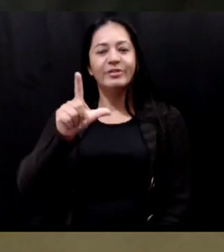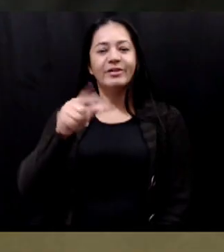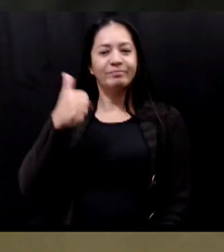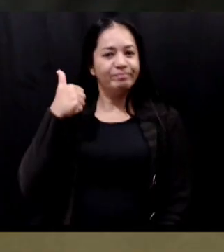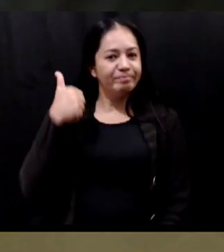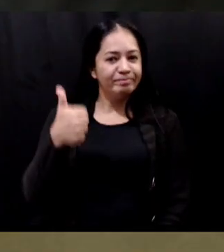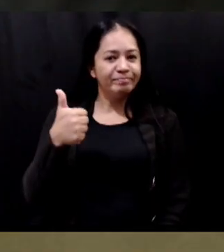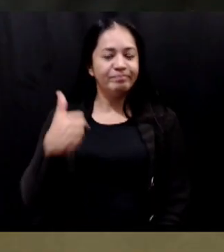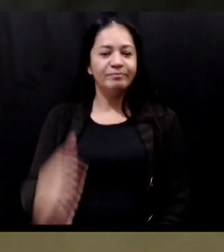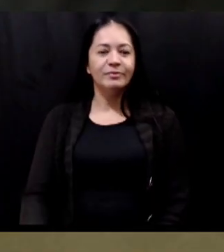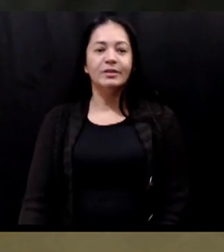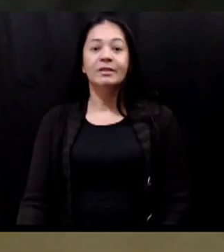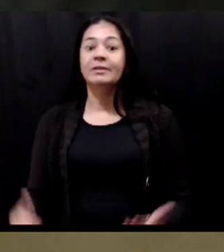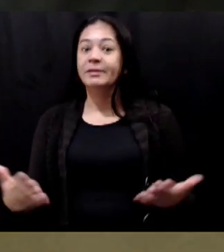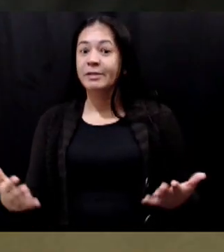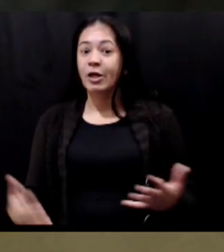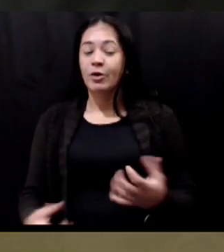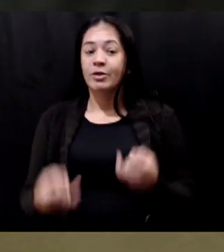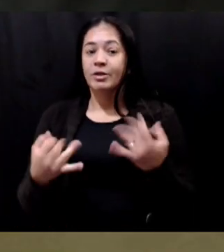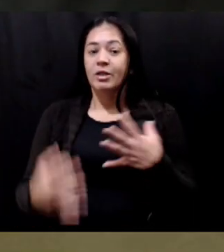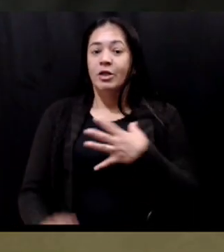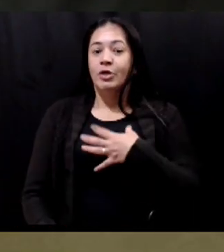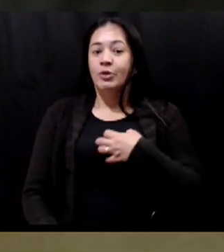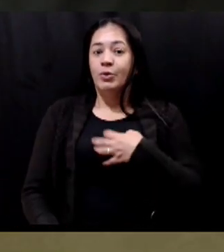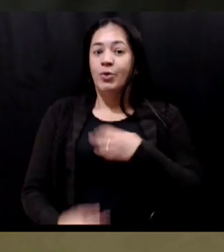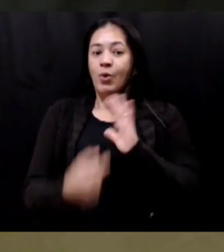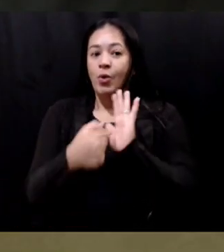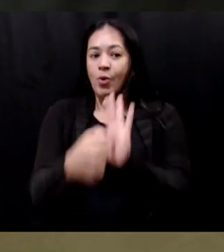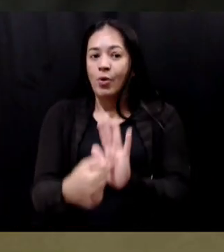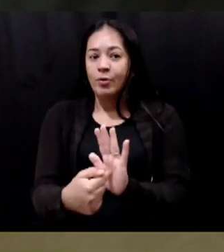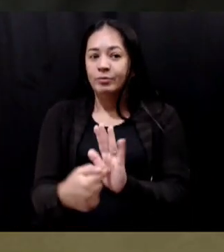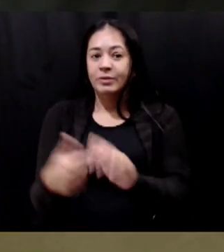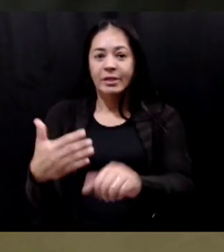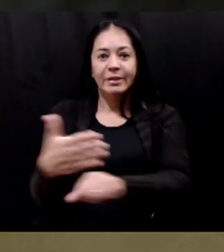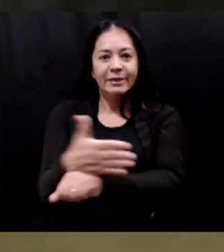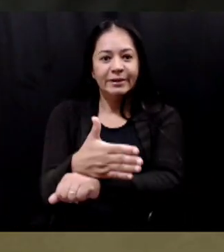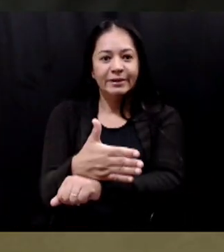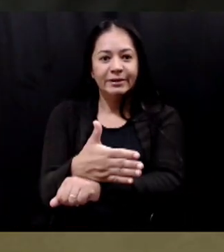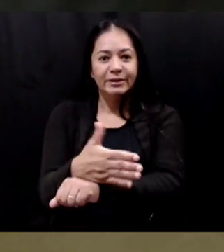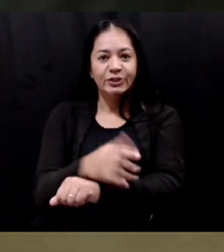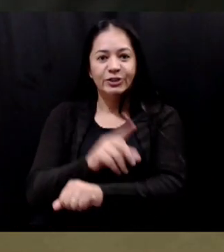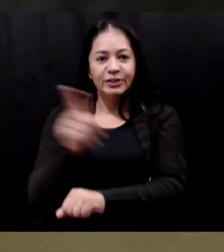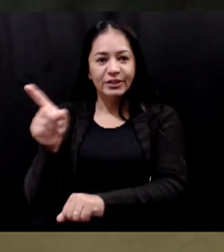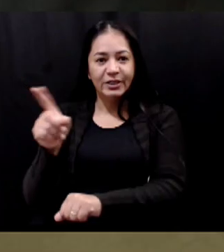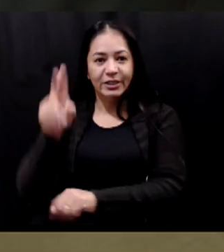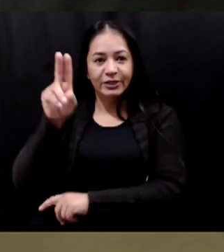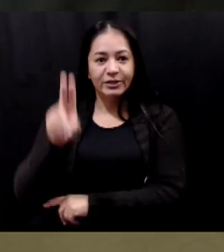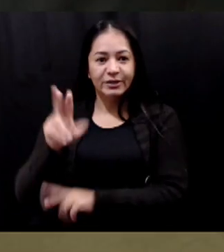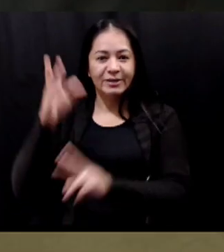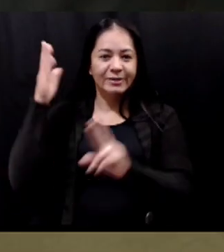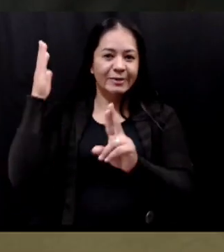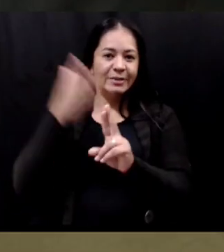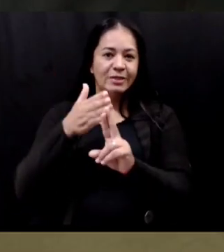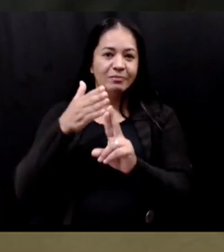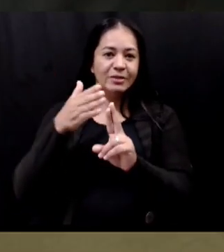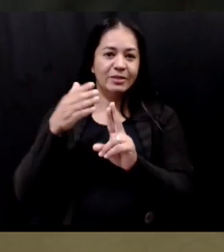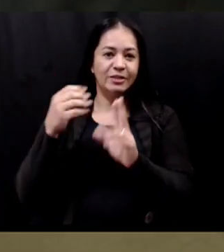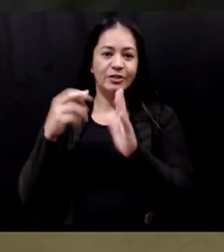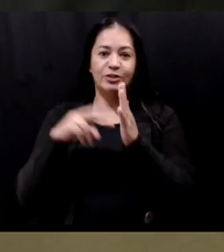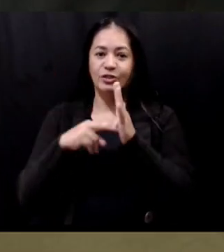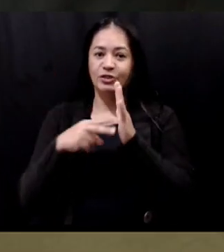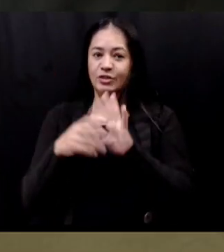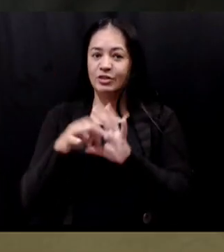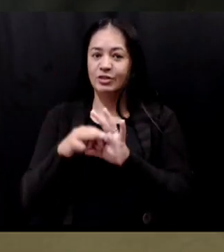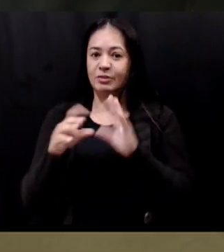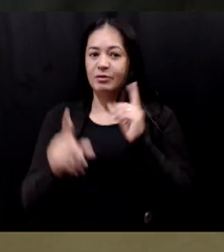sobre comportamento, a entrada na universidade representa um marco de liberdade e descoberta para muitos jovens,